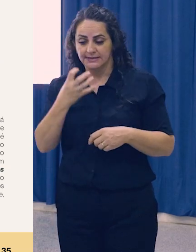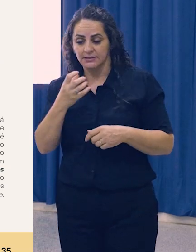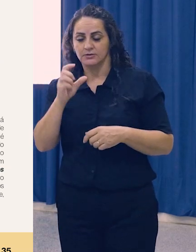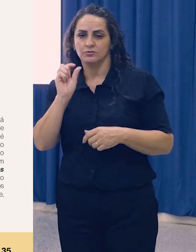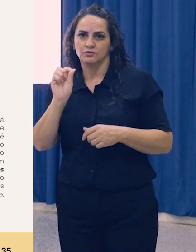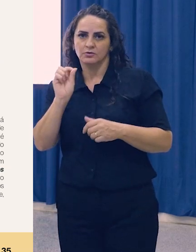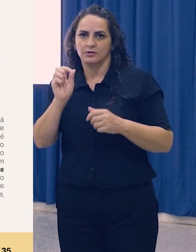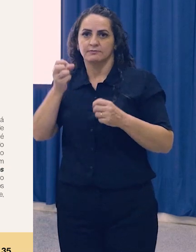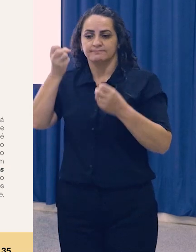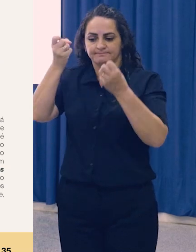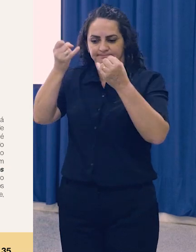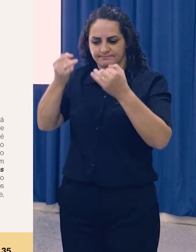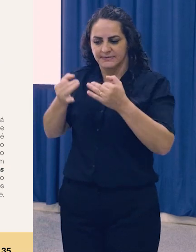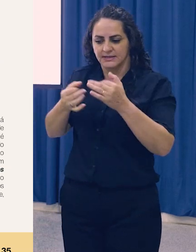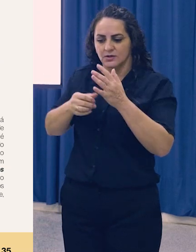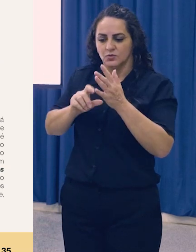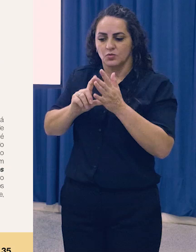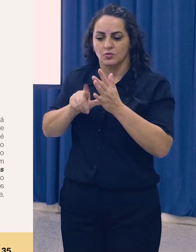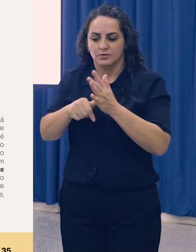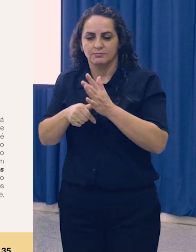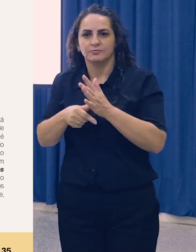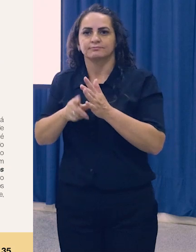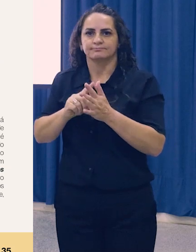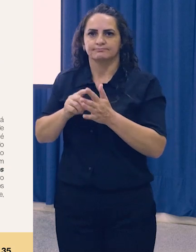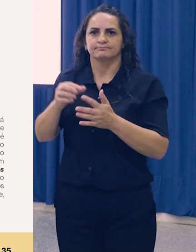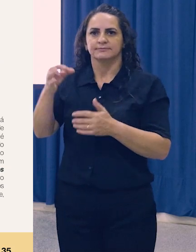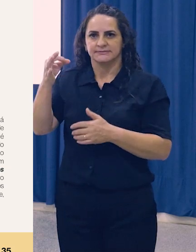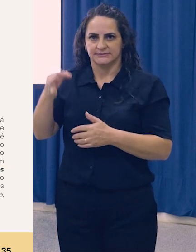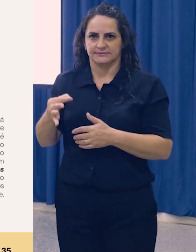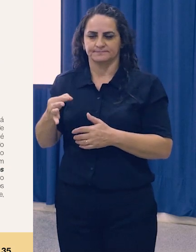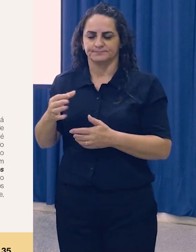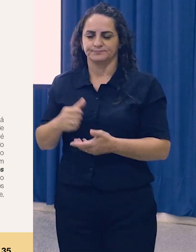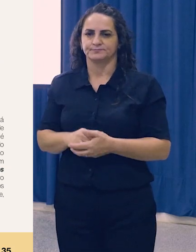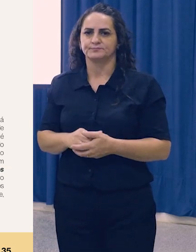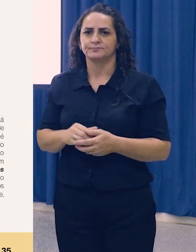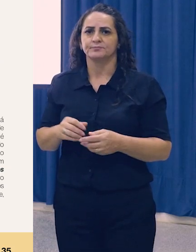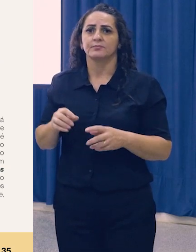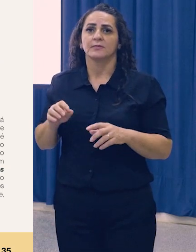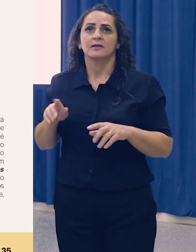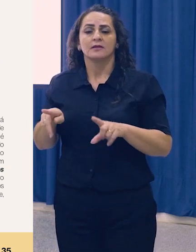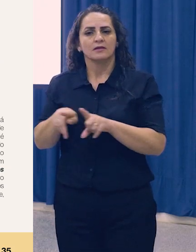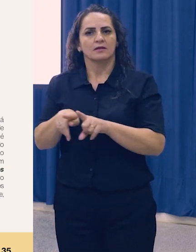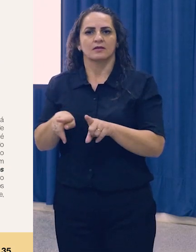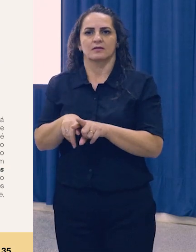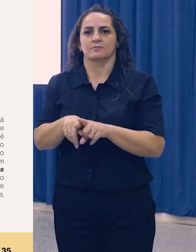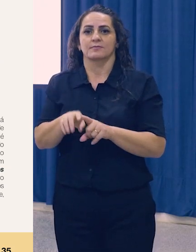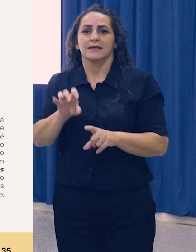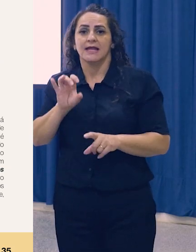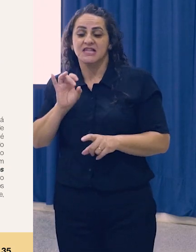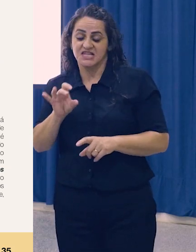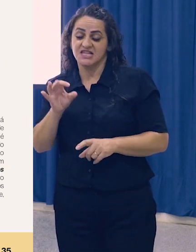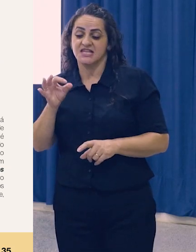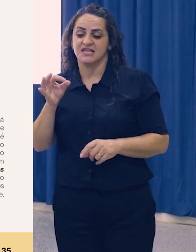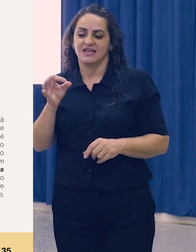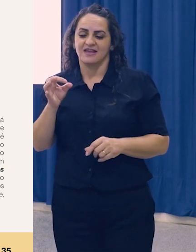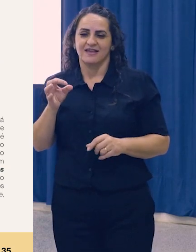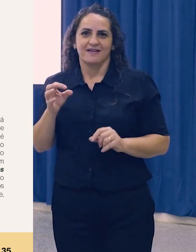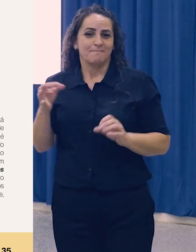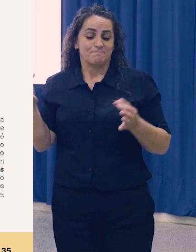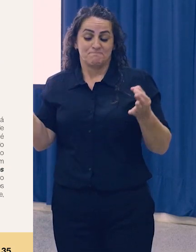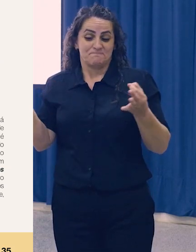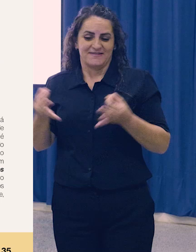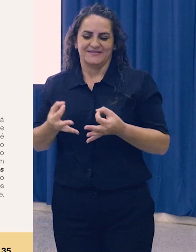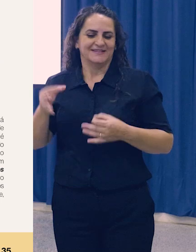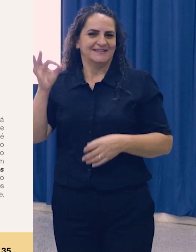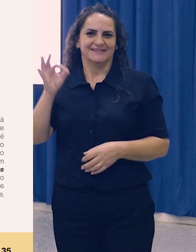algum auxílio, a empresa já vai ficar com o pé atrás porque já não deu certo aquela vez. Agora, por outro lado, se der certo, se der muito certo para